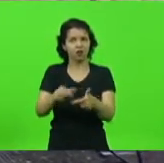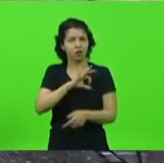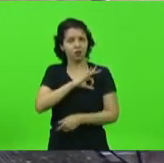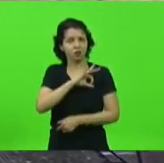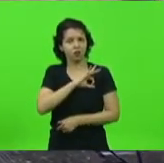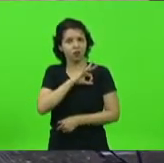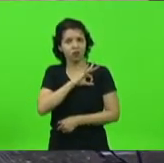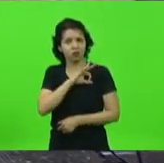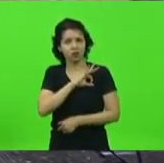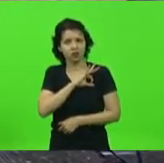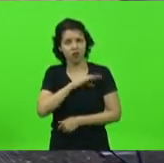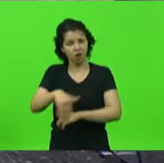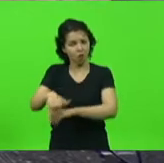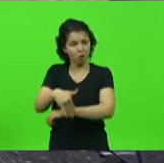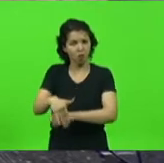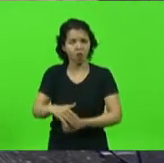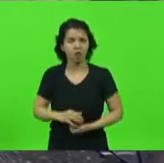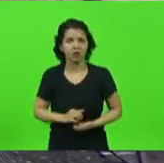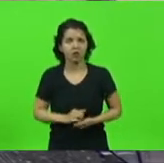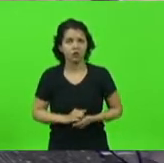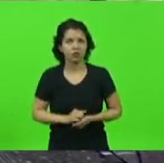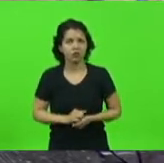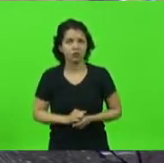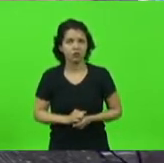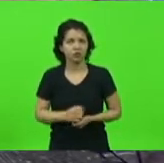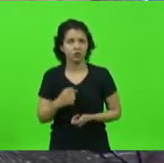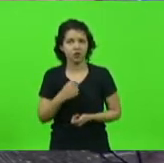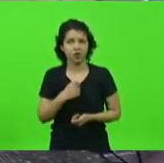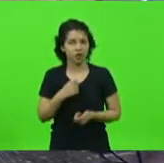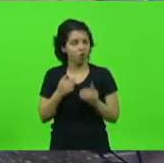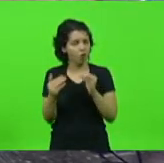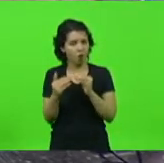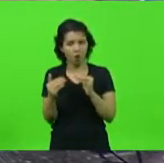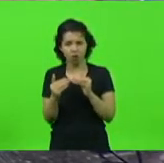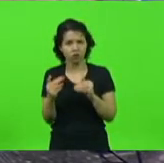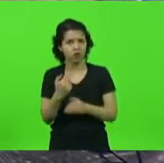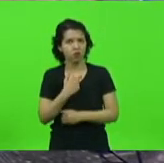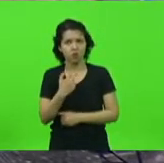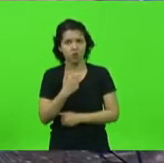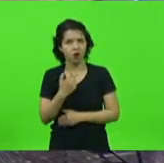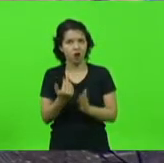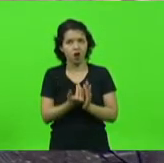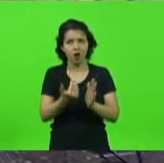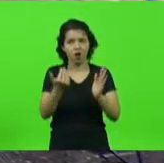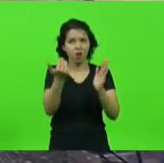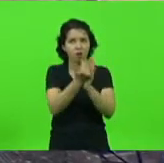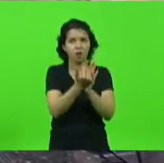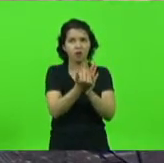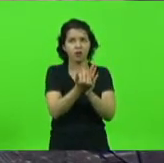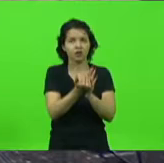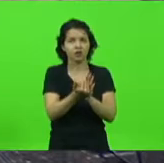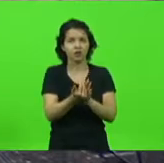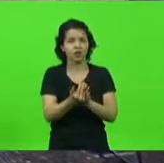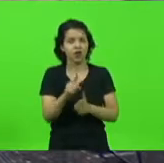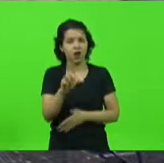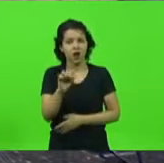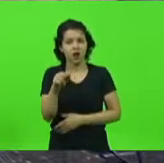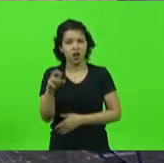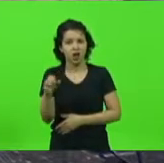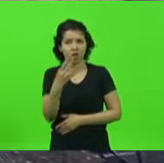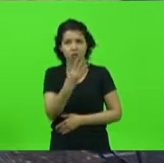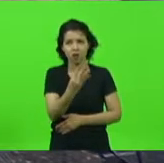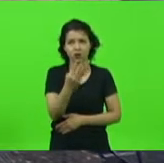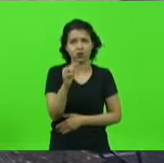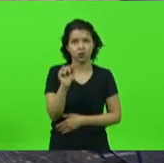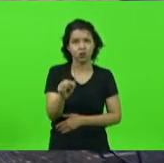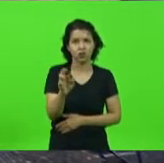Então, não podemos concordar aqui que eu estou tendo a maior dificuldade de aumentar com a linear de 1.400